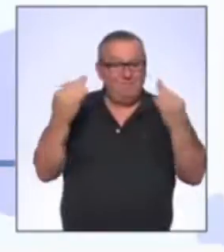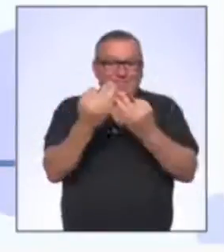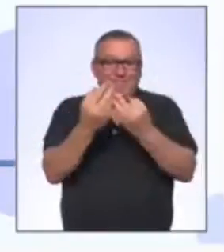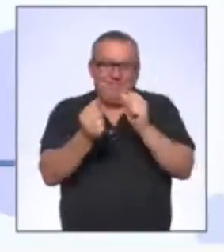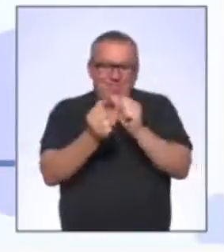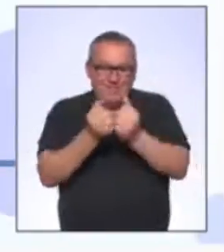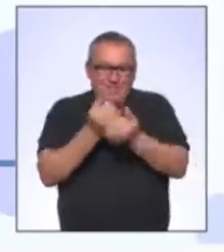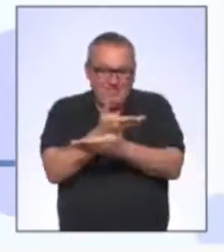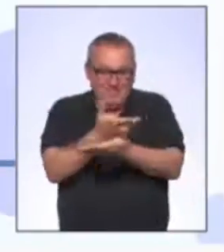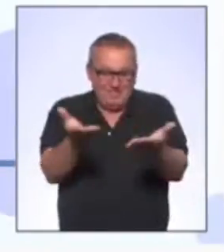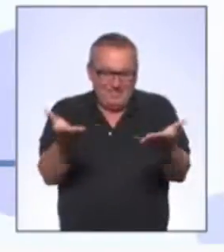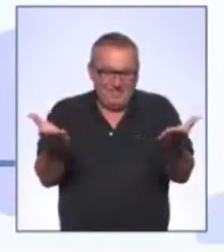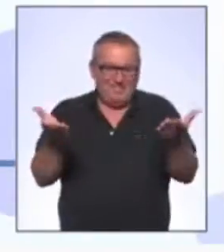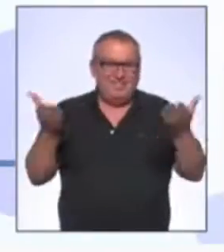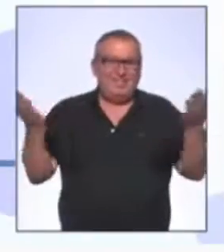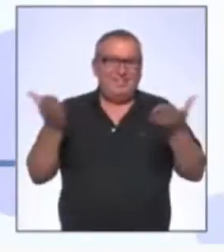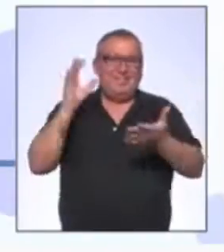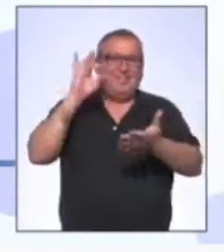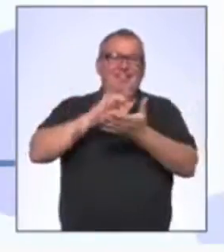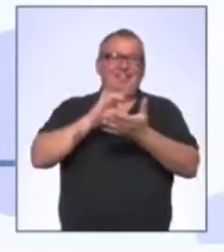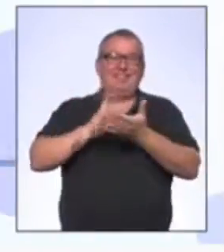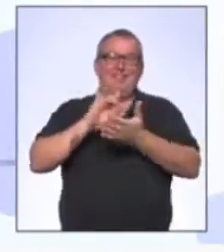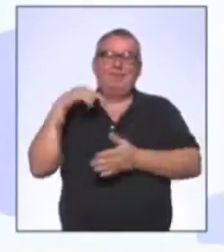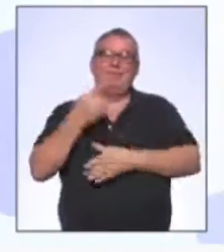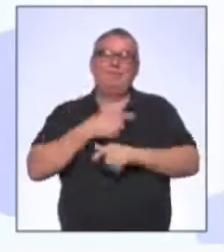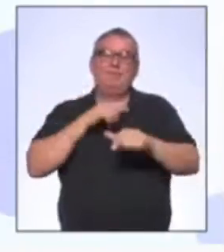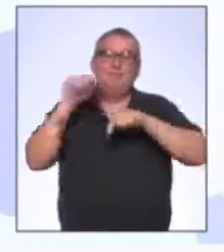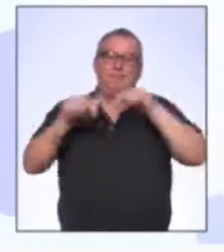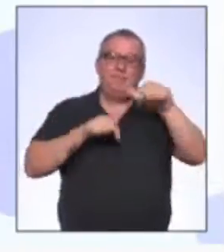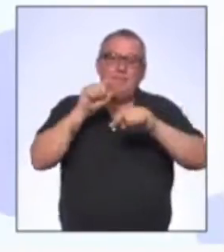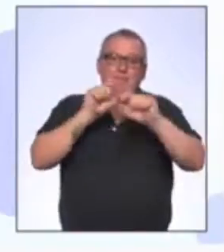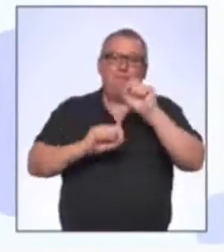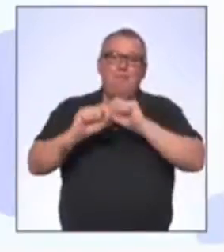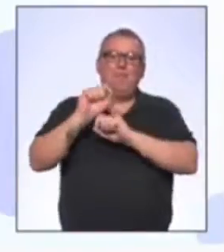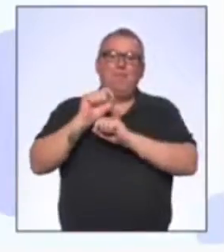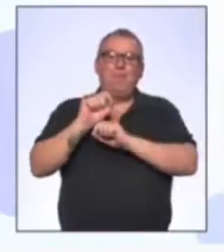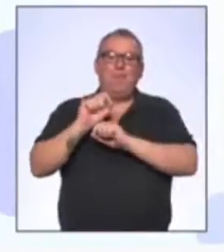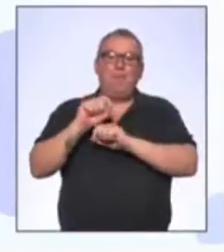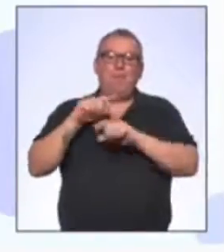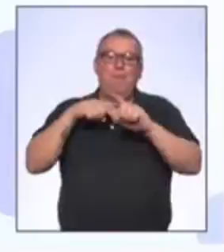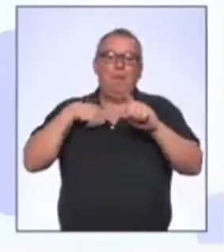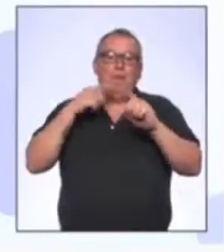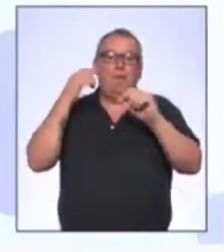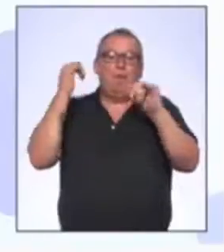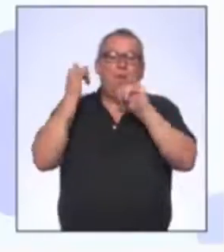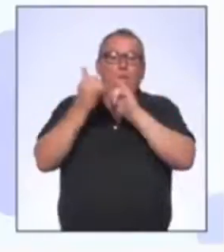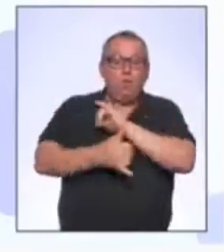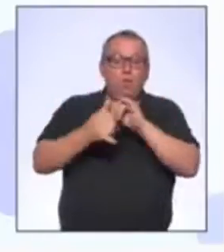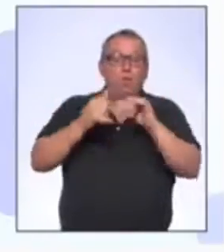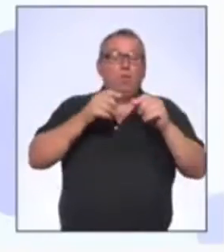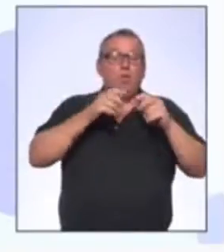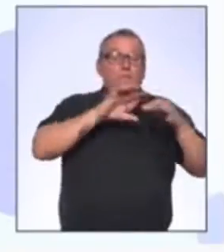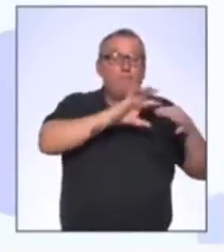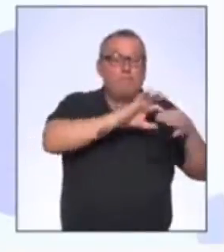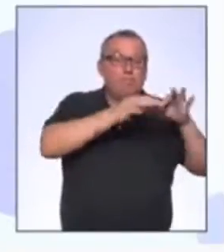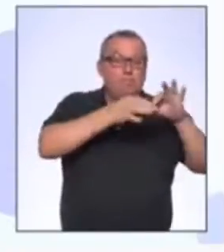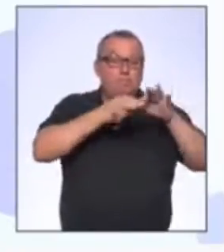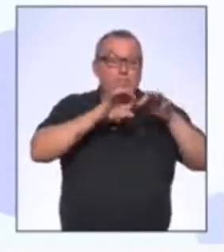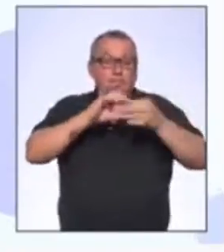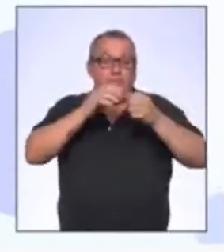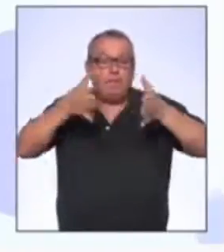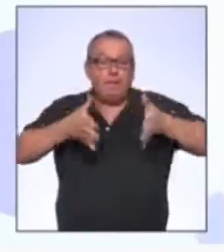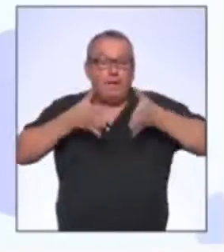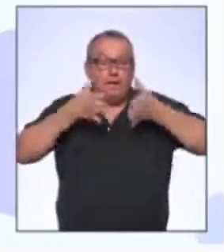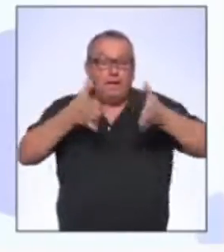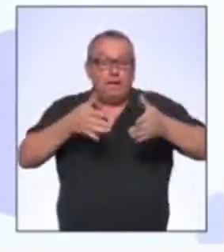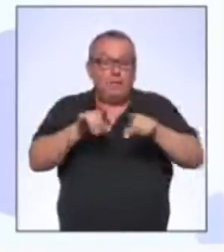está aí junto hoje realmente nós vamos trabalhar essa questão do esporte paralímpico e tentar fazer